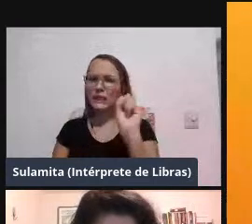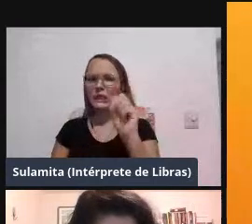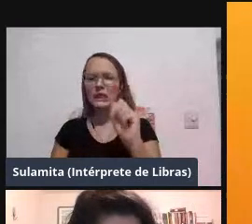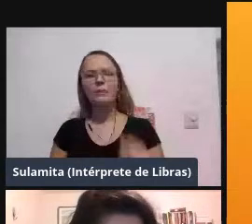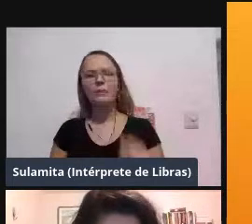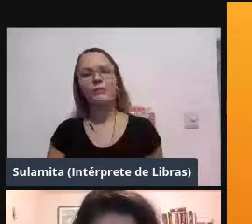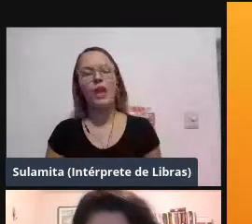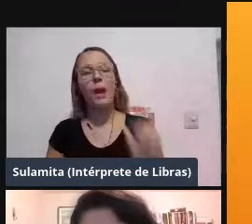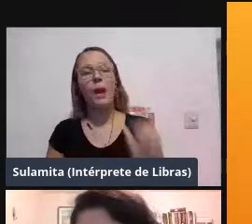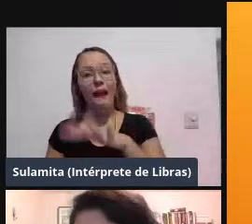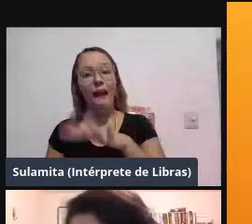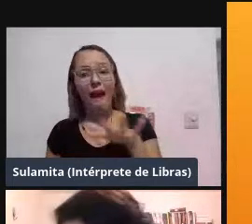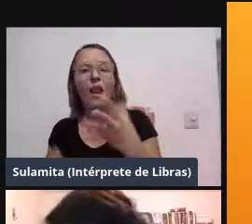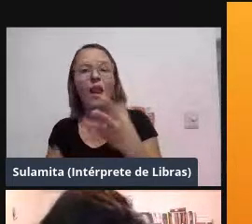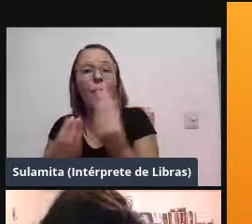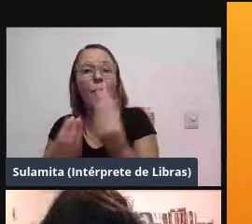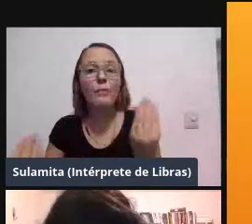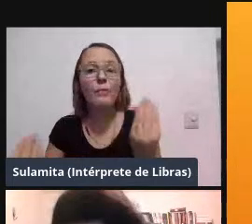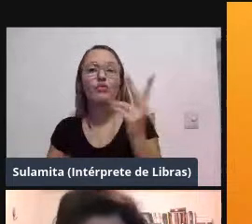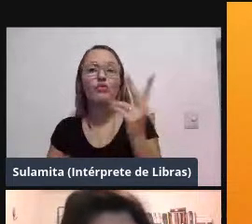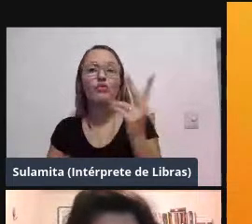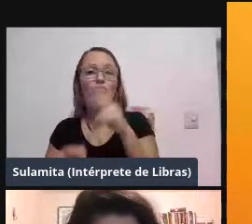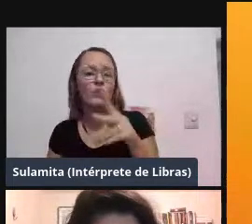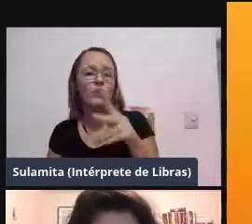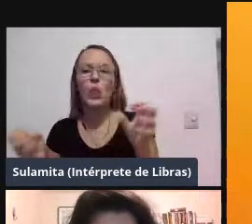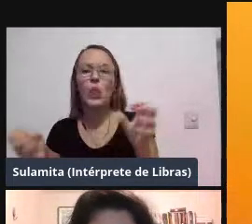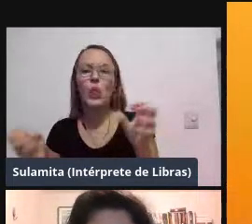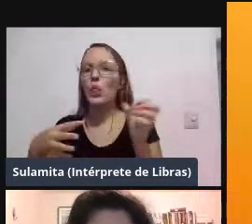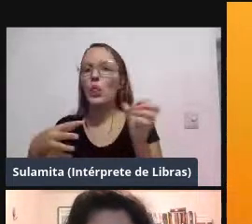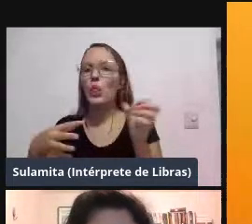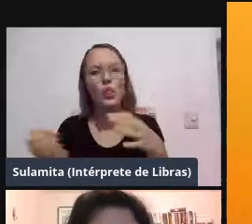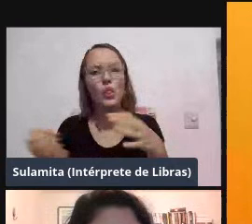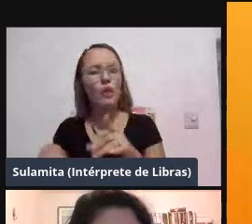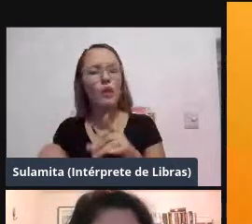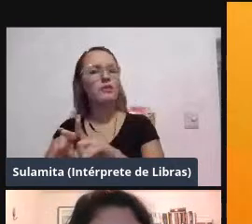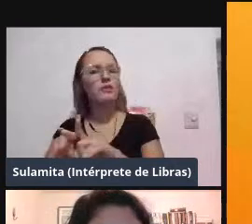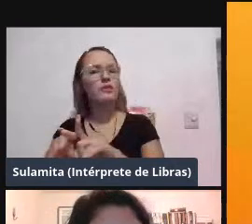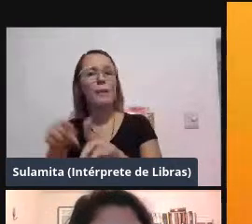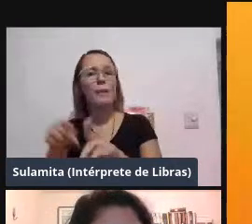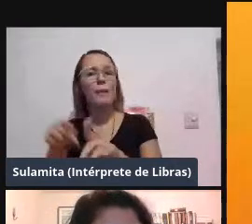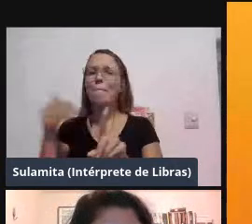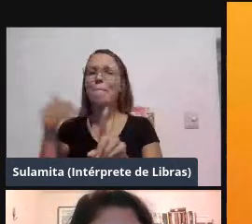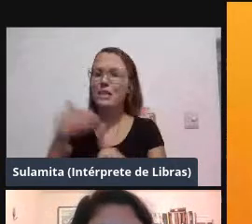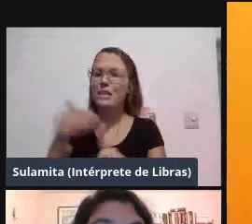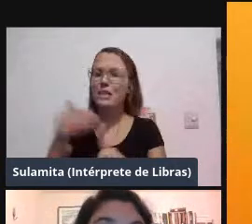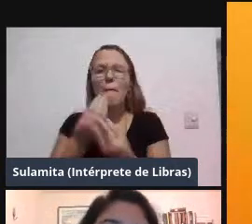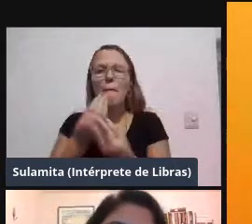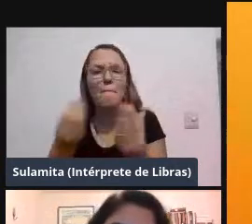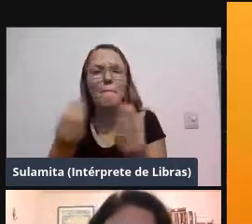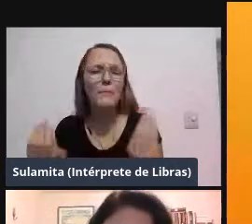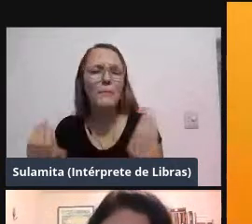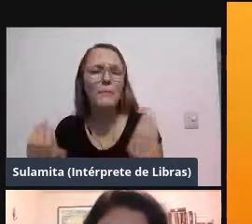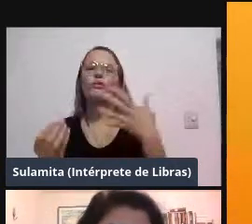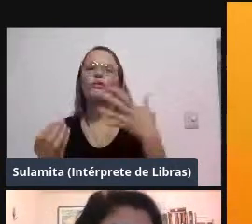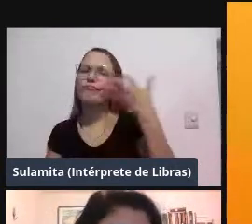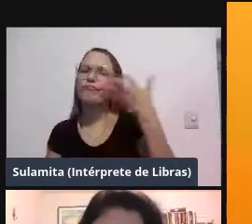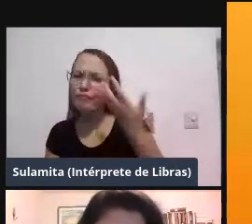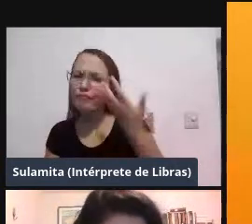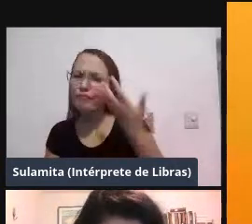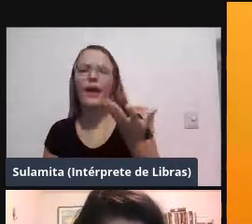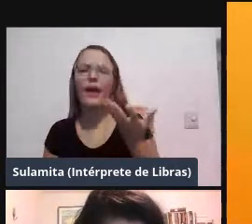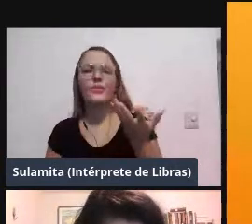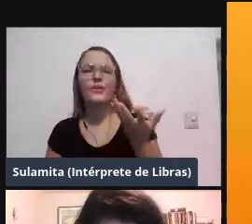sociedades, fazendo congresso regional, mas não tinha nada sobre a população negra na Paraíba, que